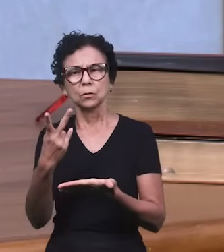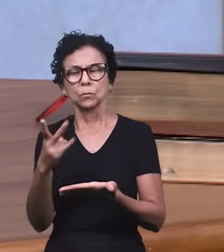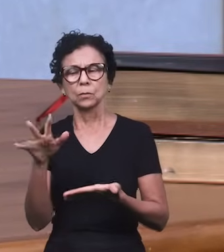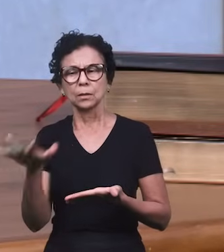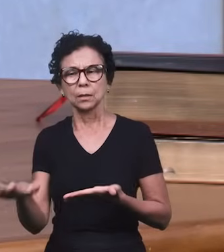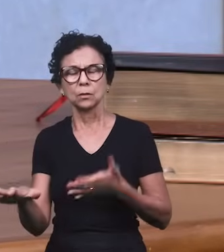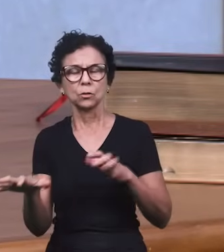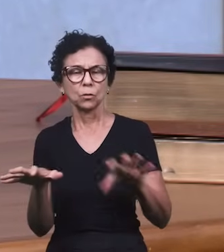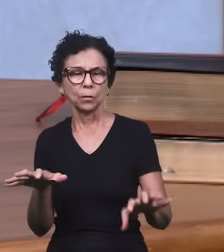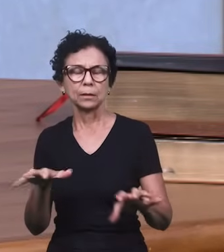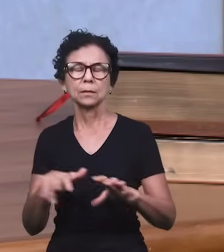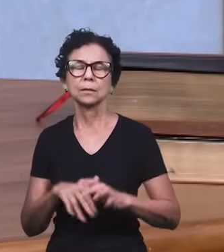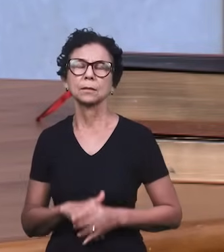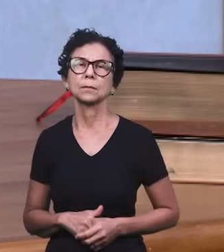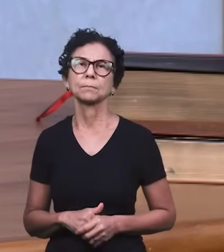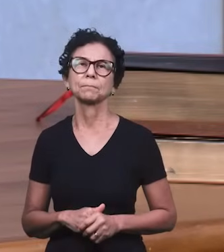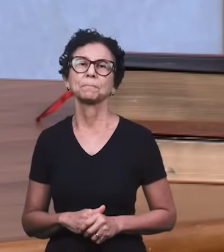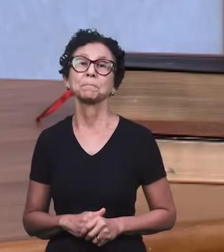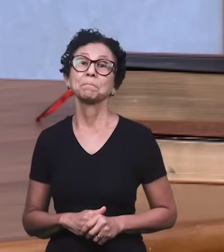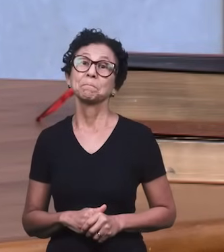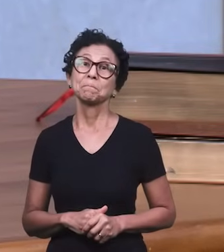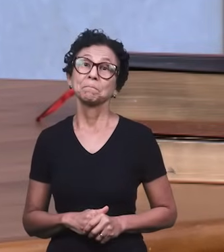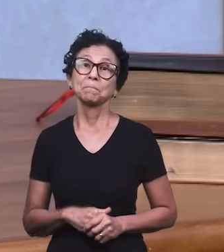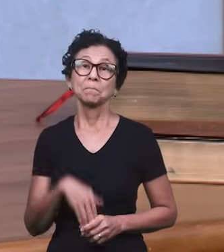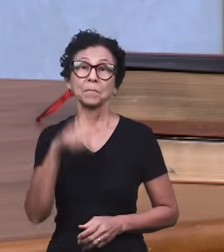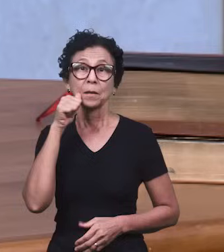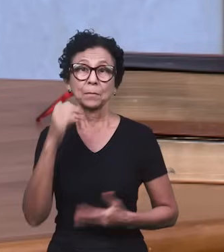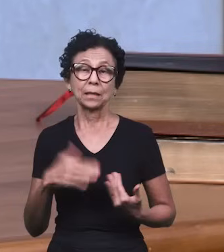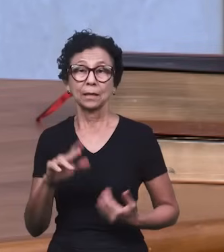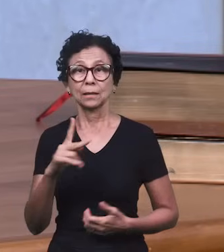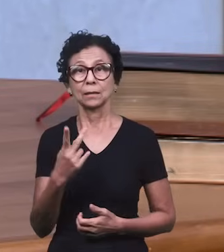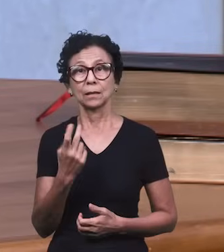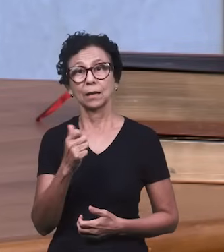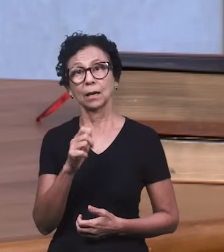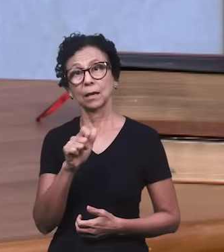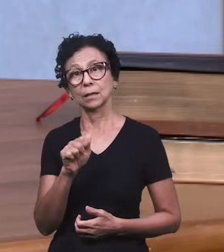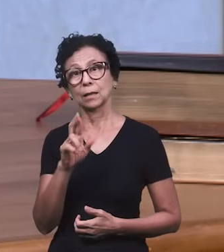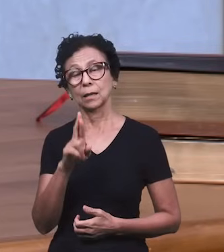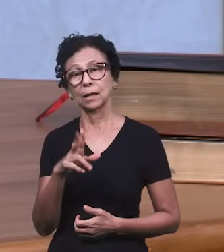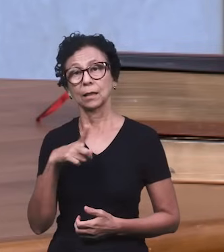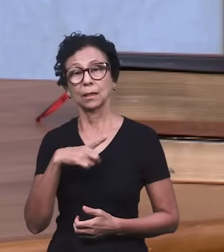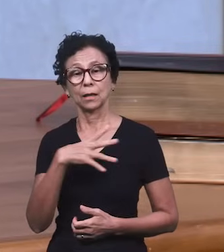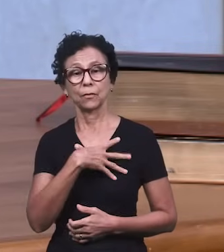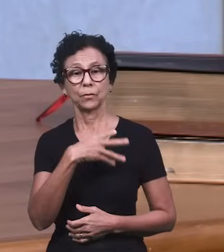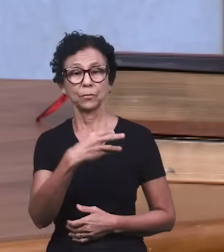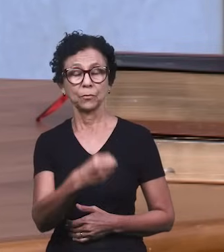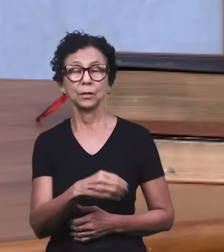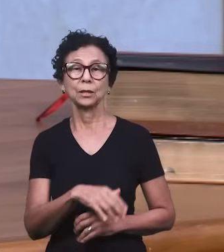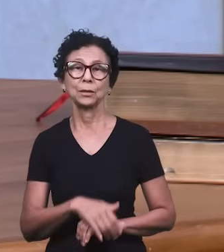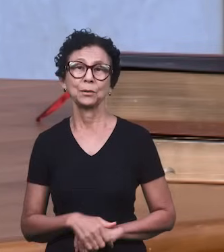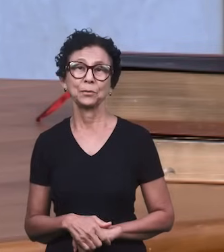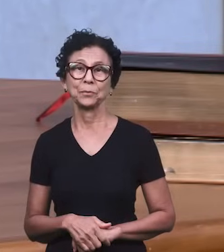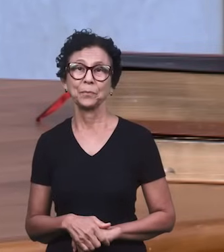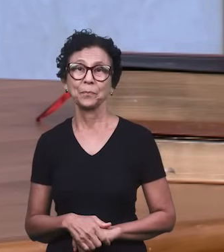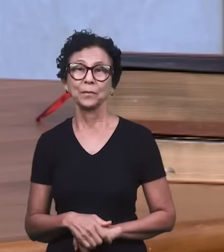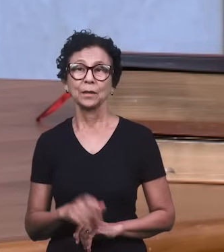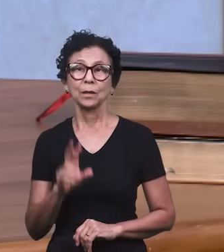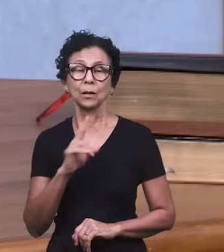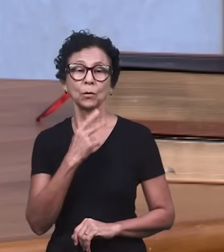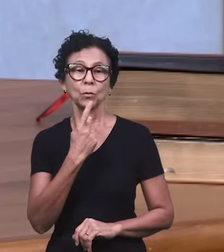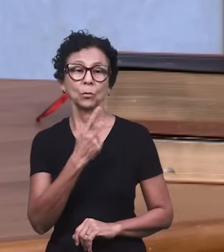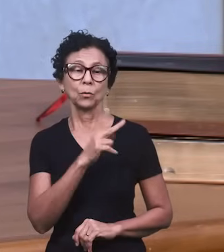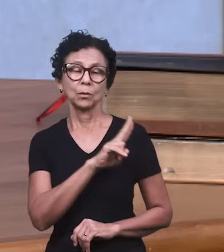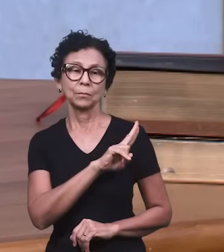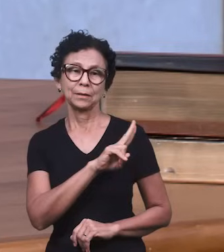e Agar deu um filho a Abrão e Abrão chamou o nome de seu filho